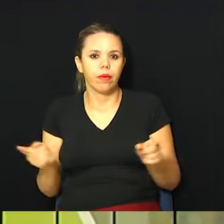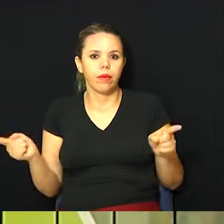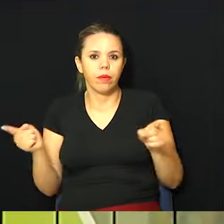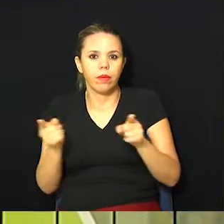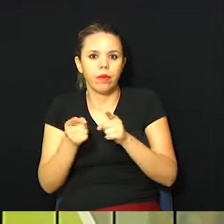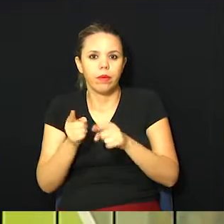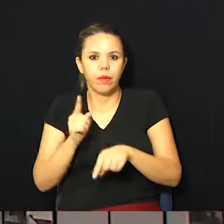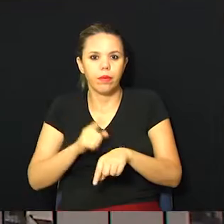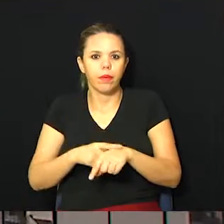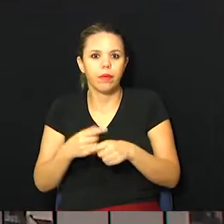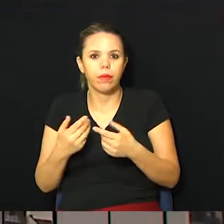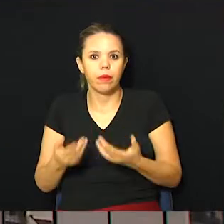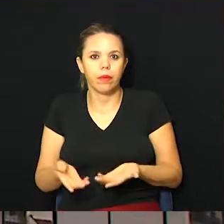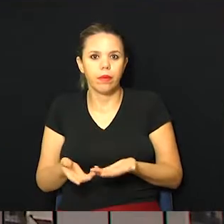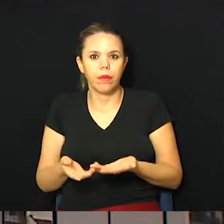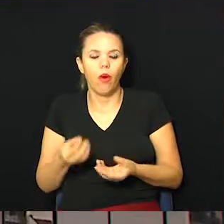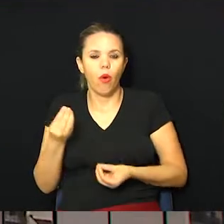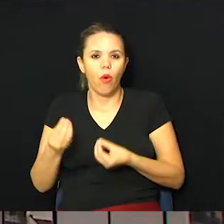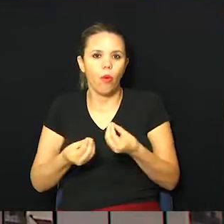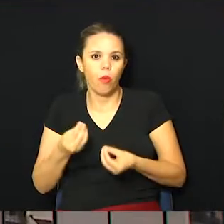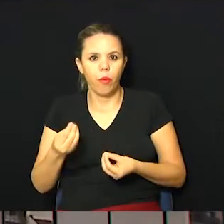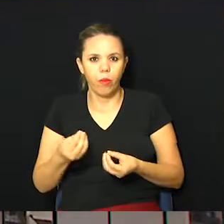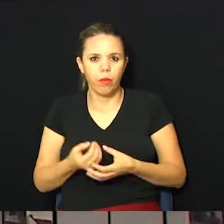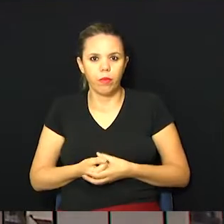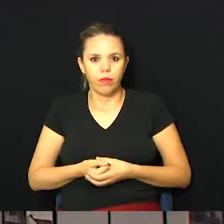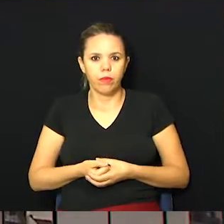longo prazo? Como que é essa dinâmica?